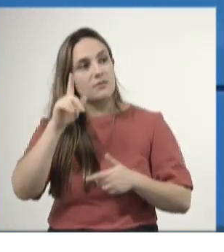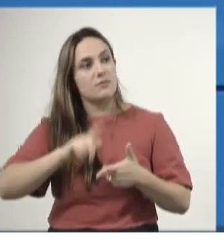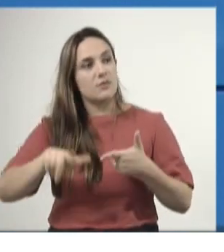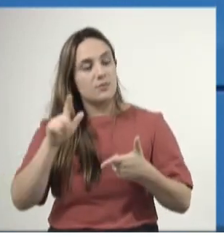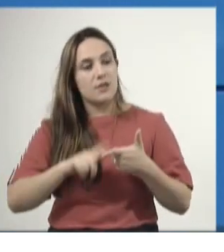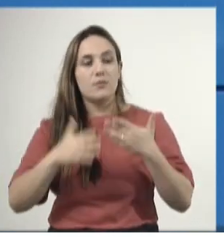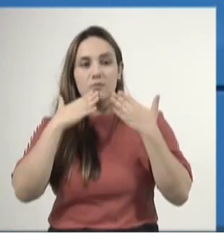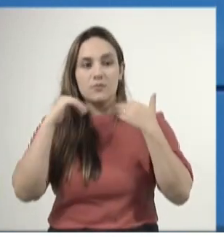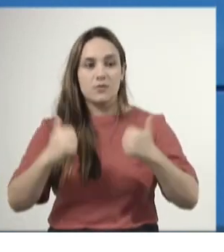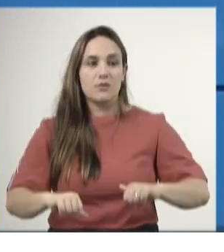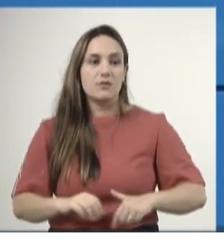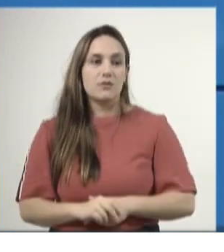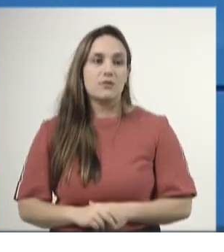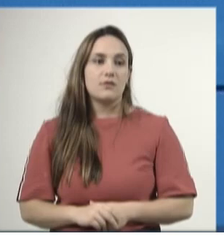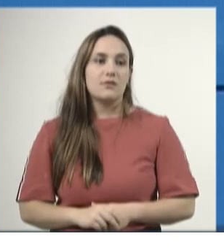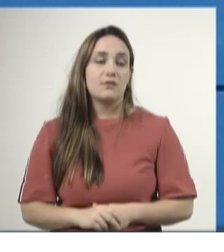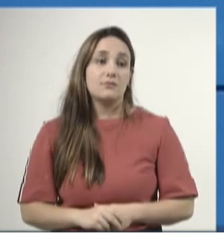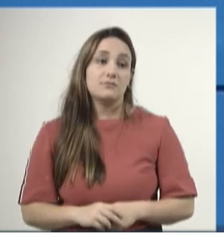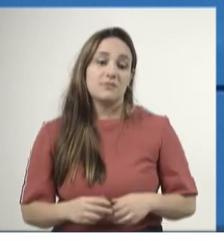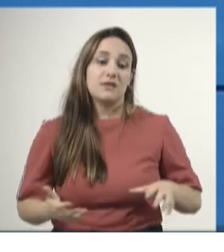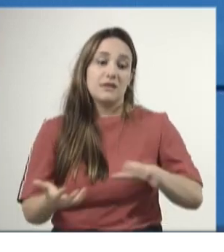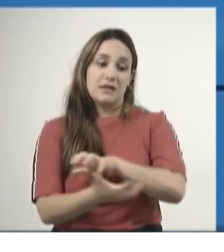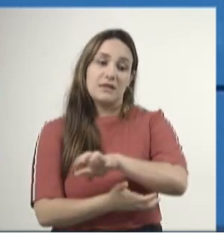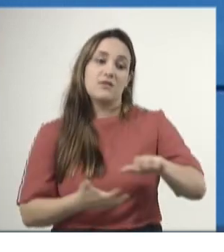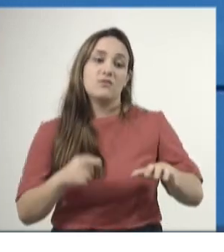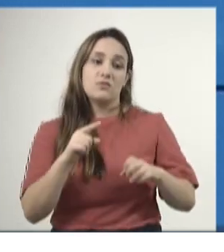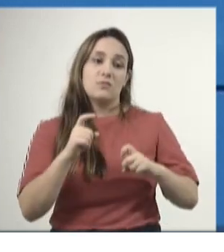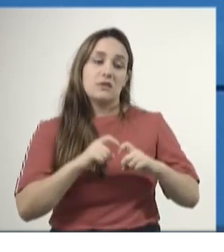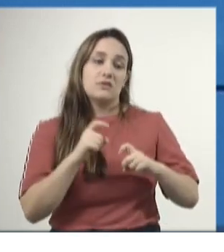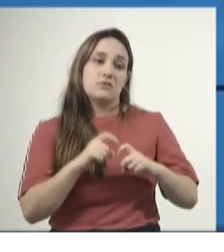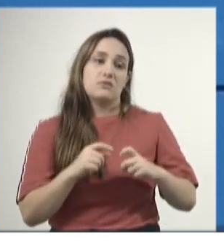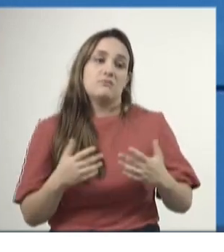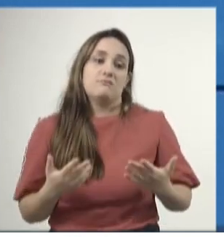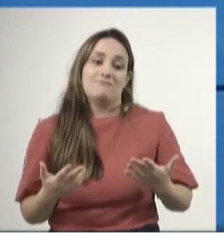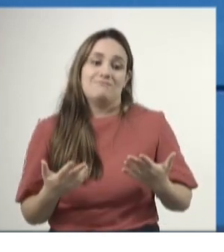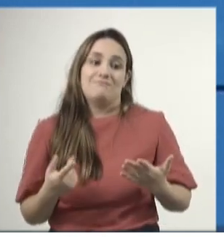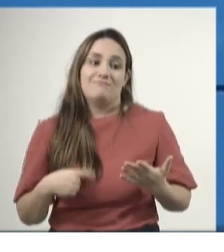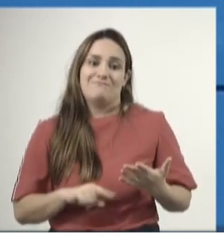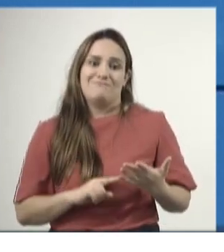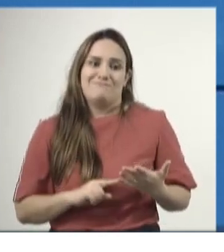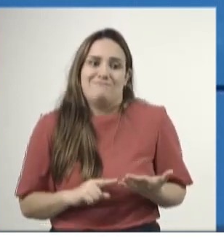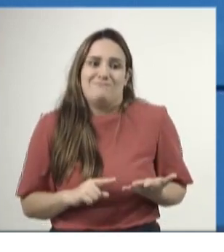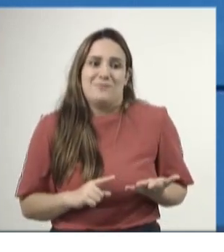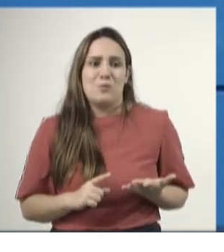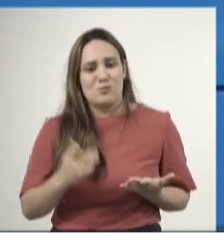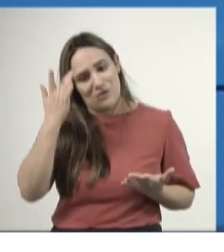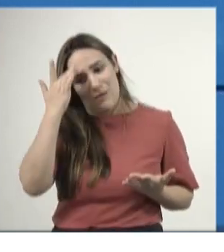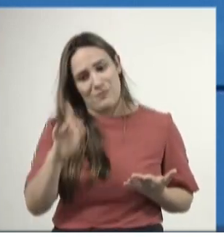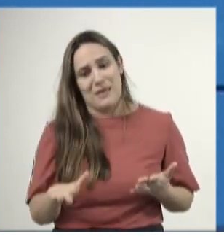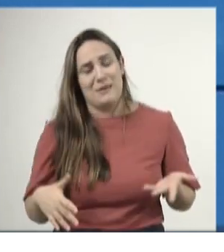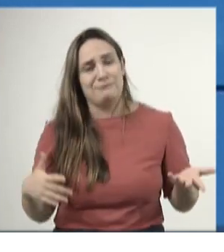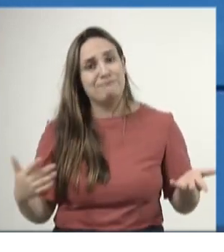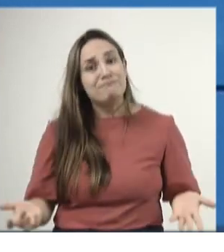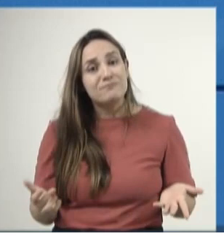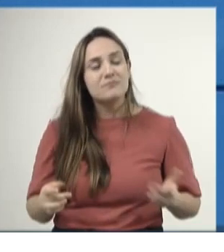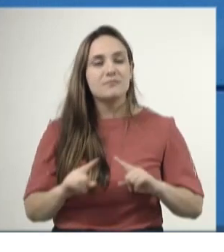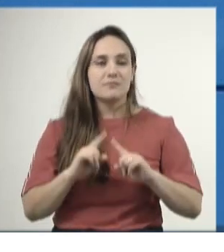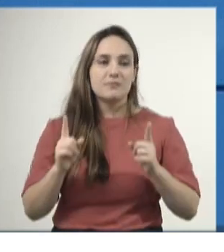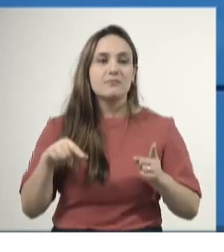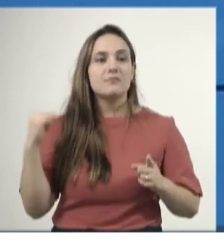É claro que a greve dos médicos desse ano, início desse ano, não estava sob esse controle, mas